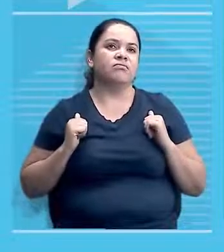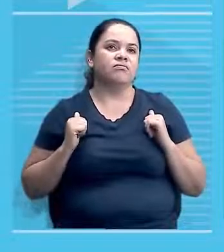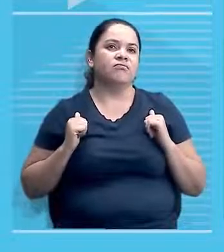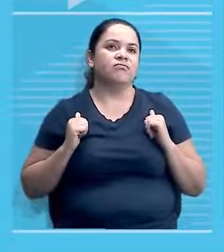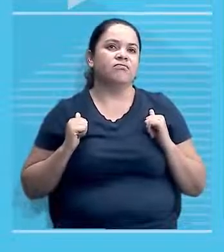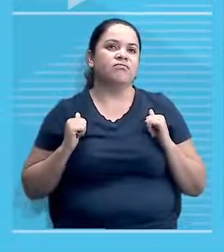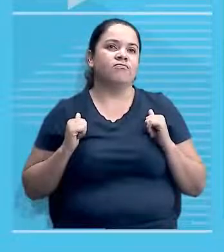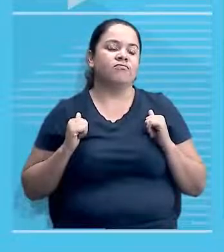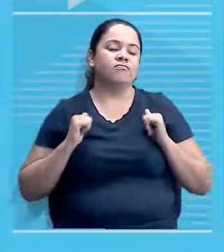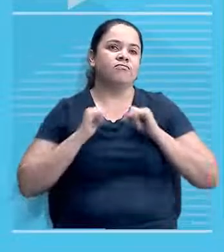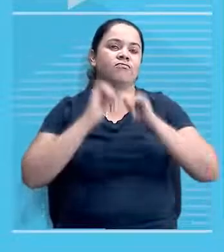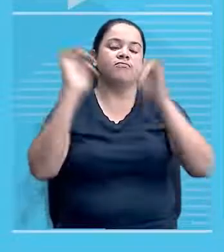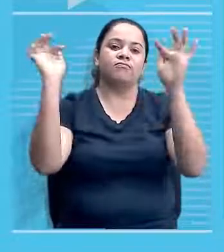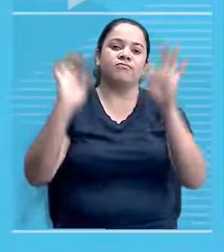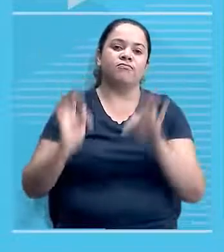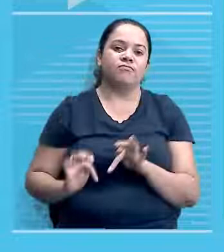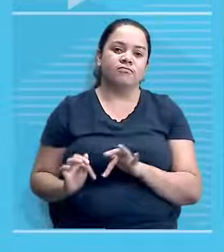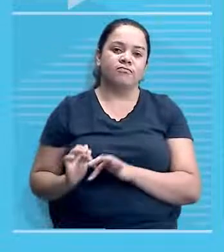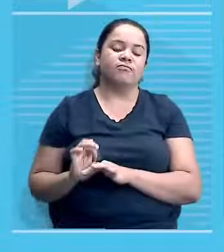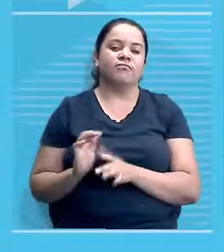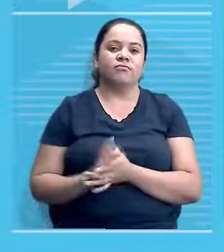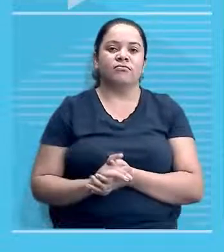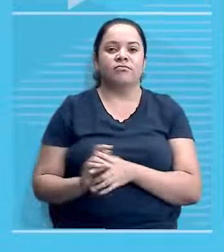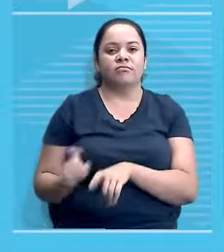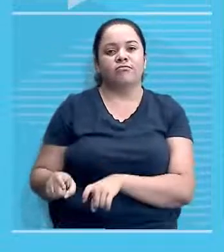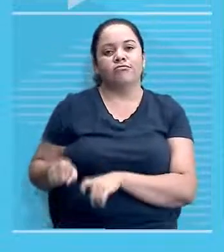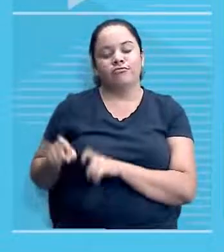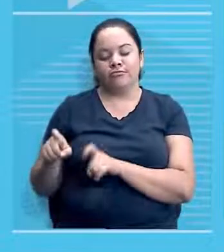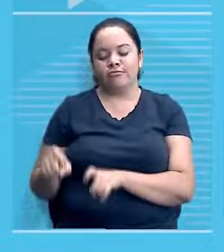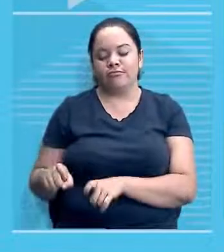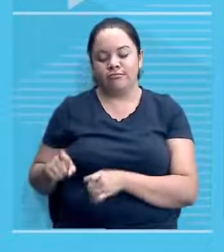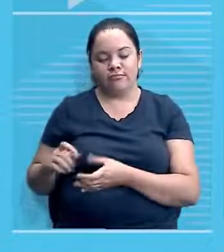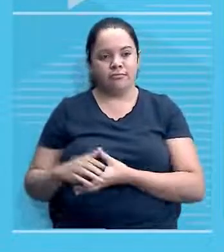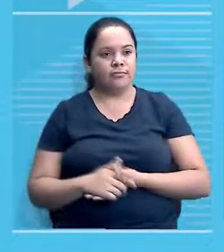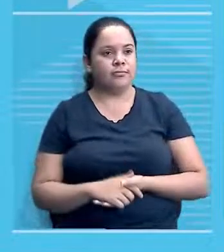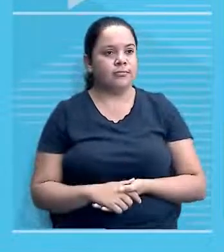no campo Esse é o detalhe